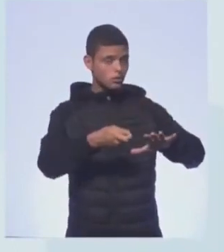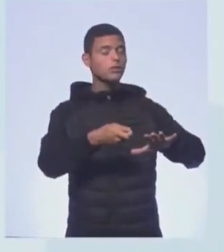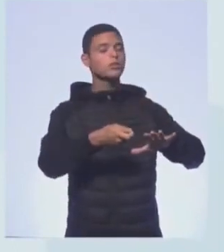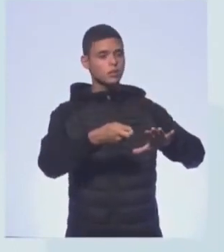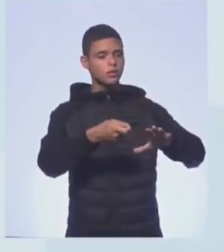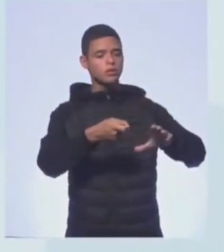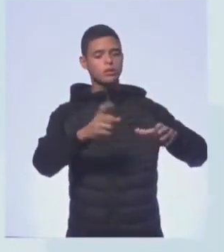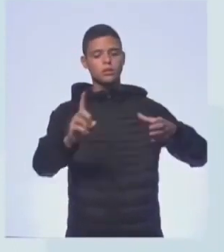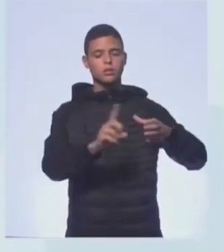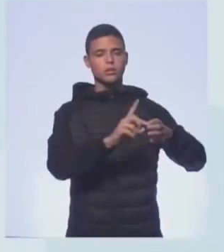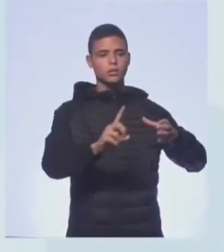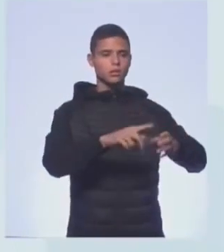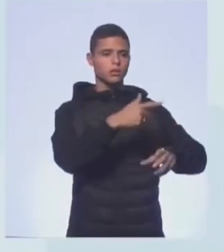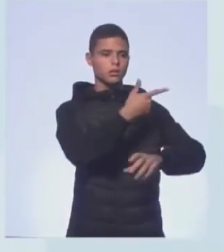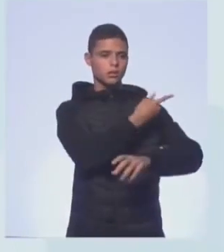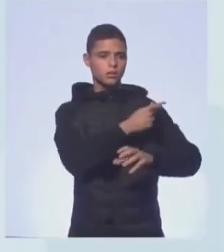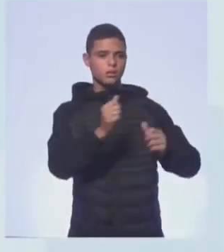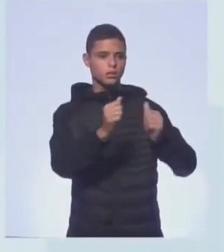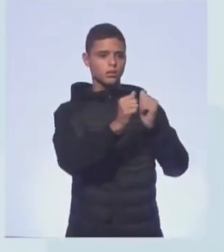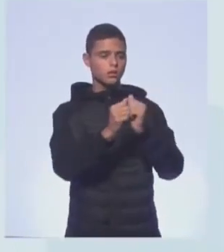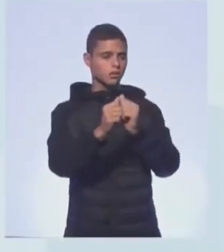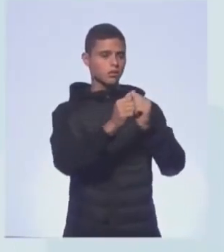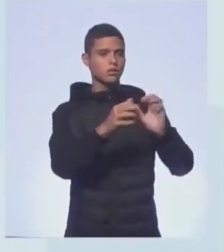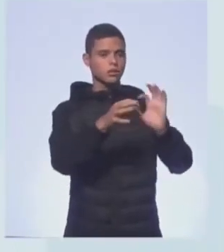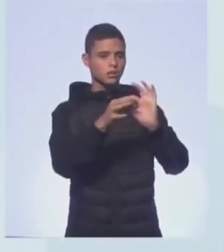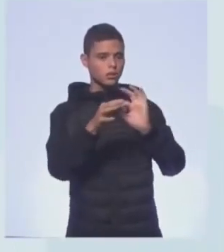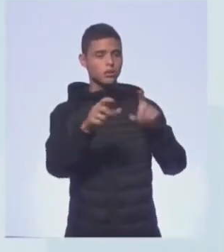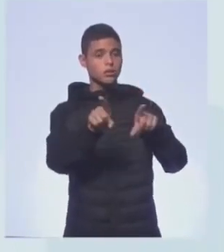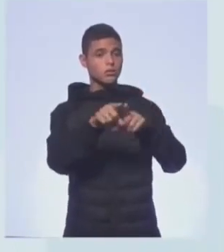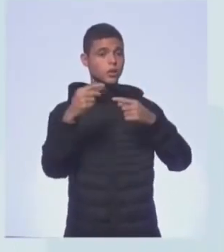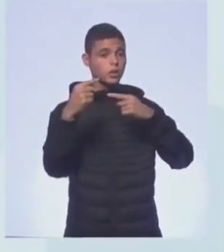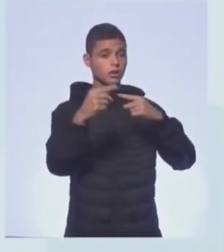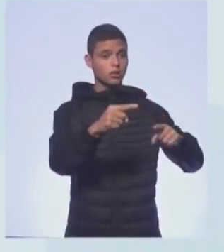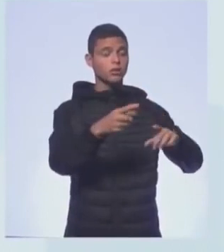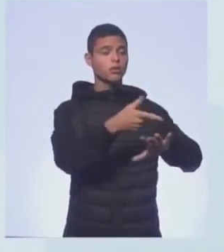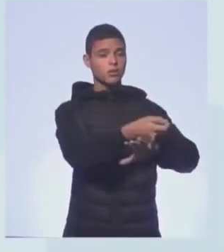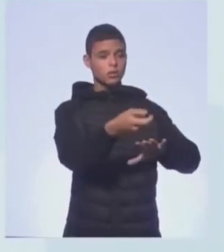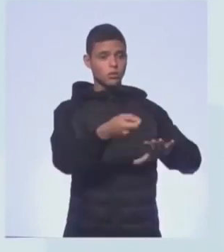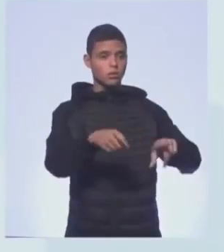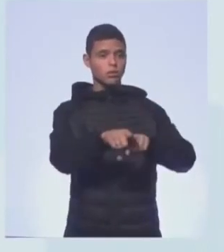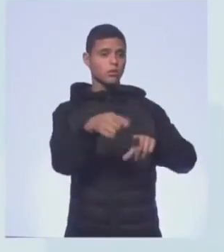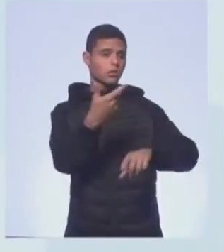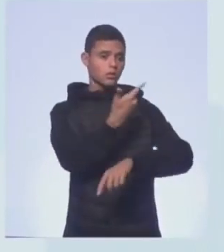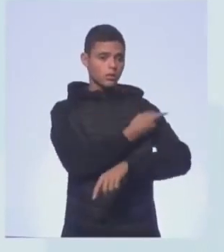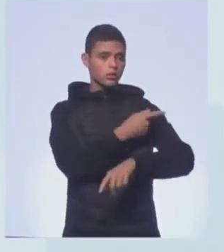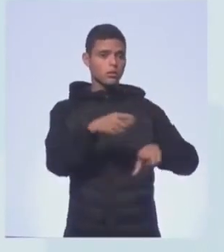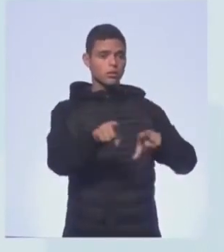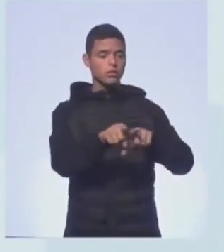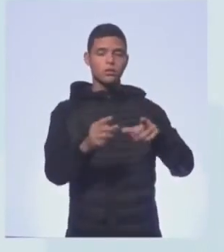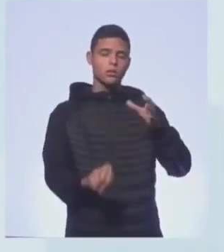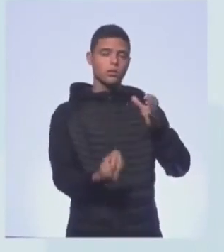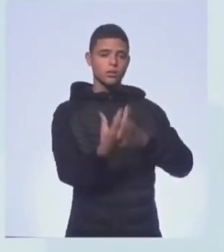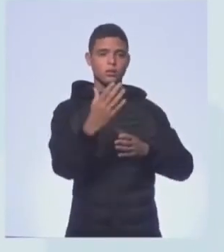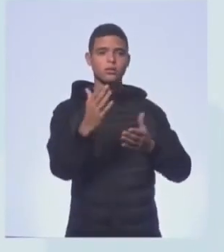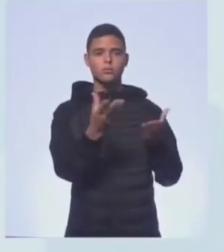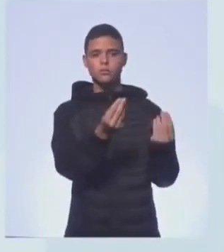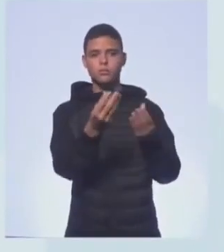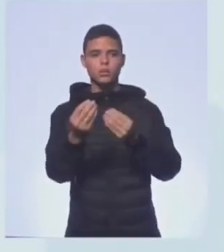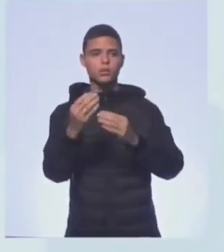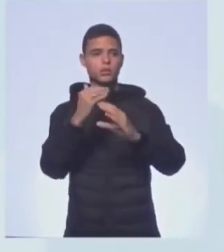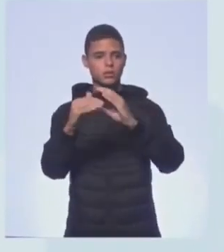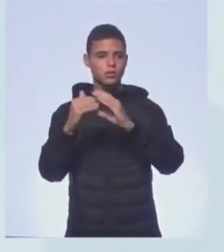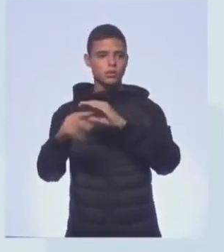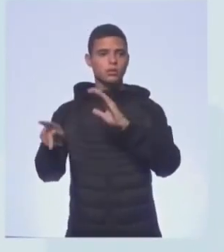da União Pro Vacina, grupo da instituição que atua no combate às informações falsas sobre imunização, criaram uma série de mensagens desse